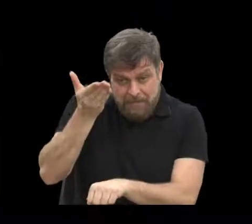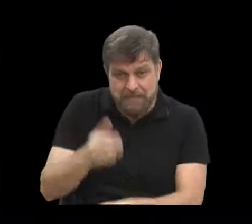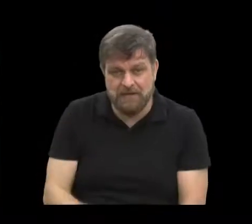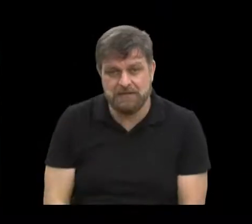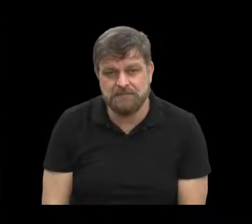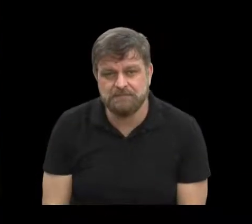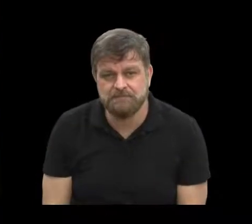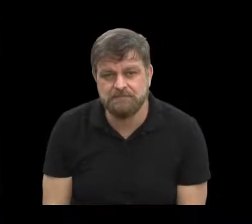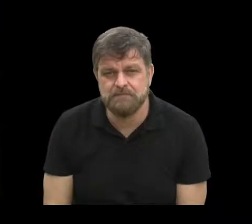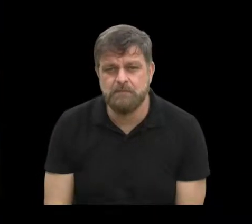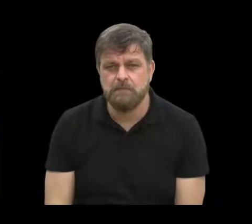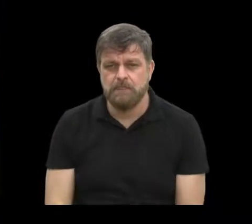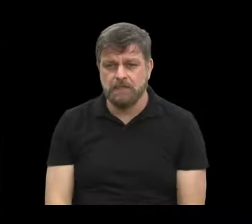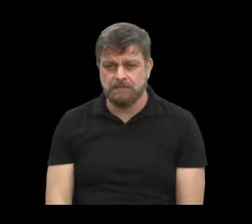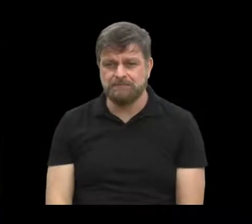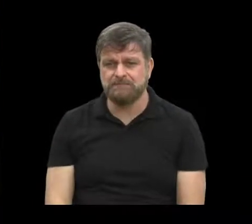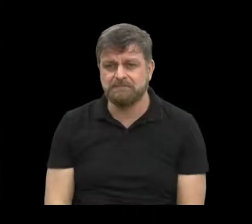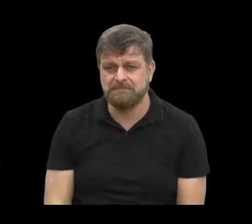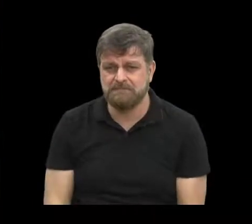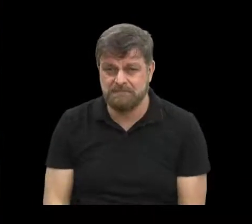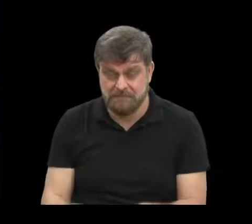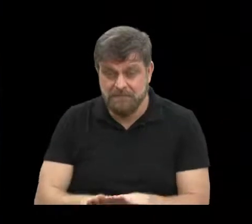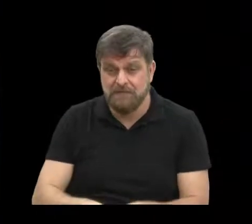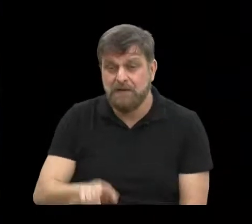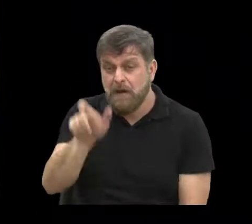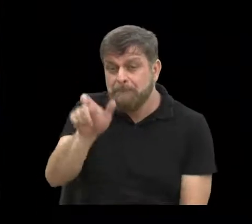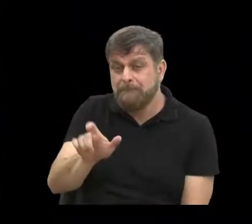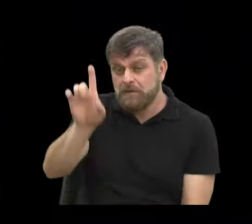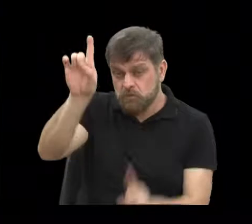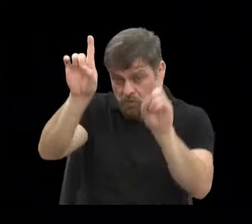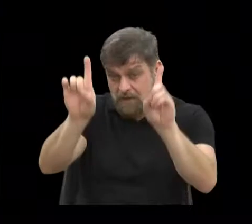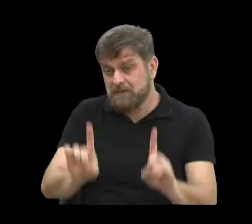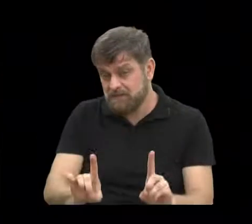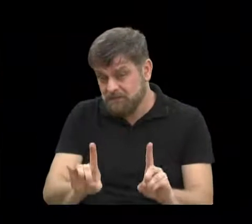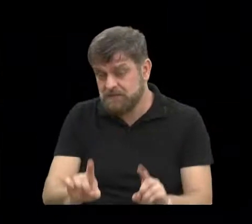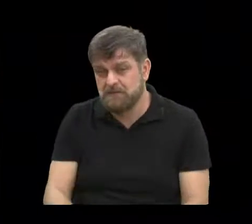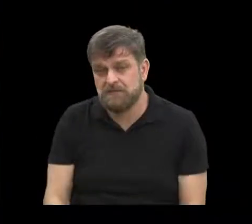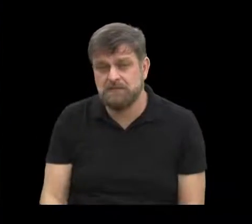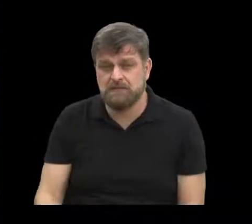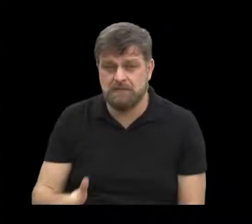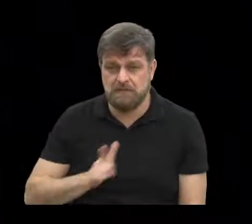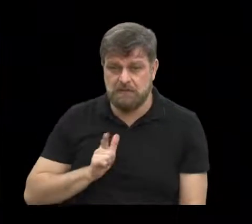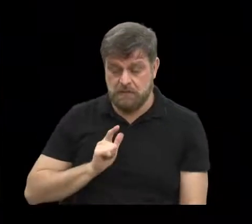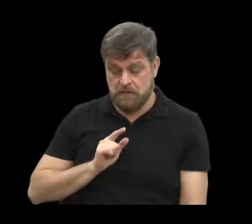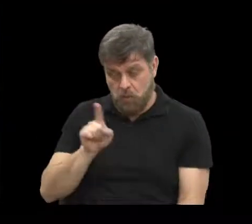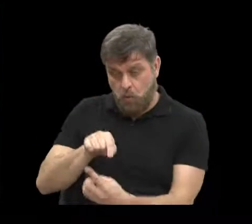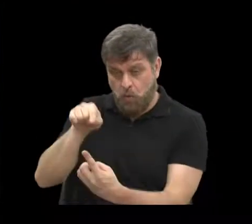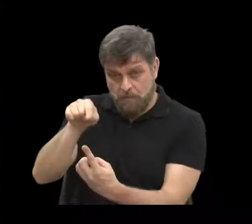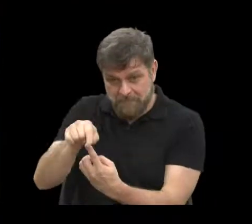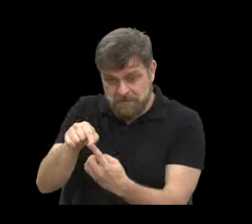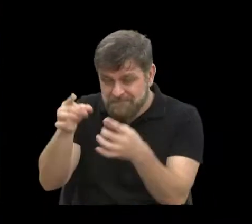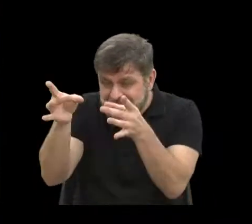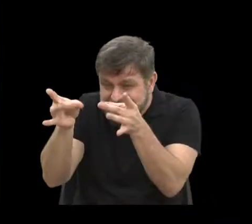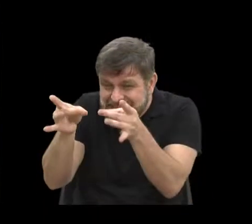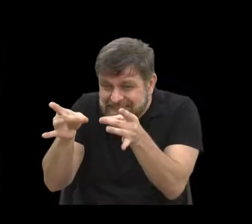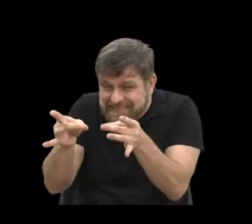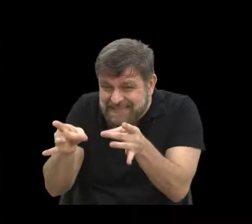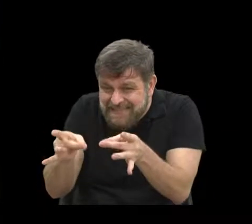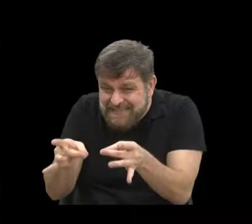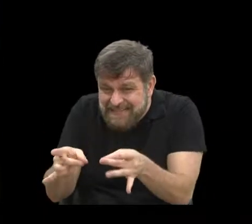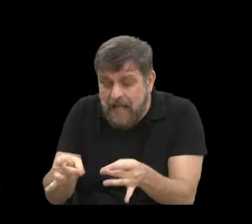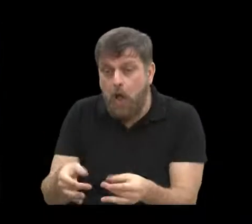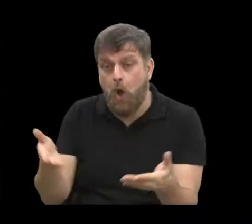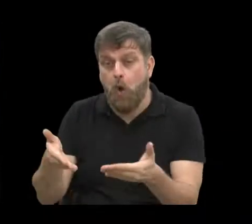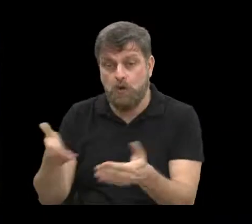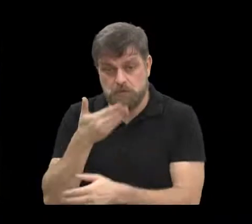pessoa idosa, tá? E para a pessoa com deficiência, que é o nosso objetivo esmiuçar um pouquinho melhor aqui